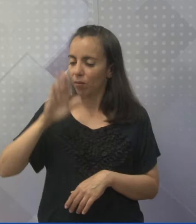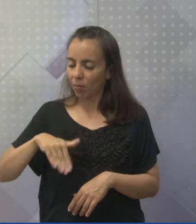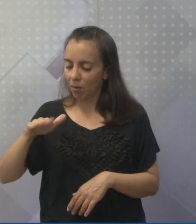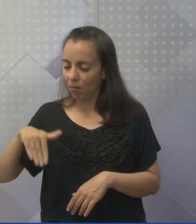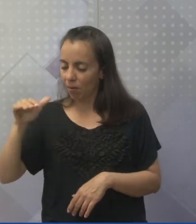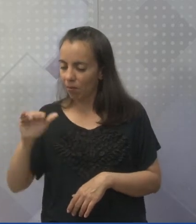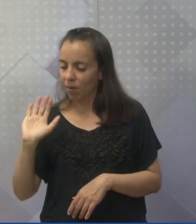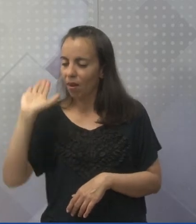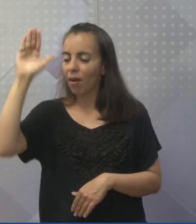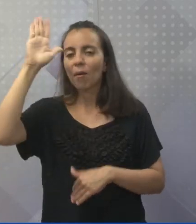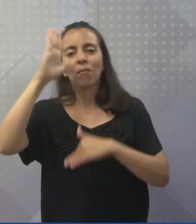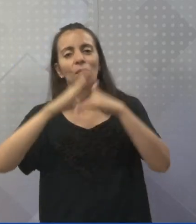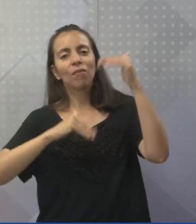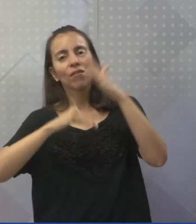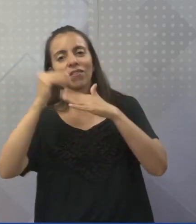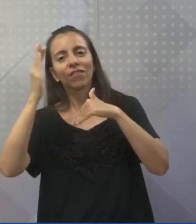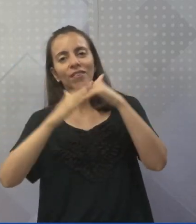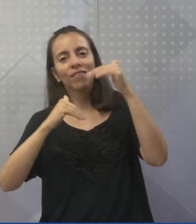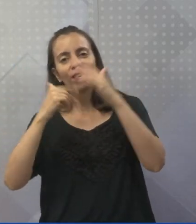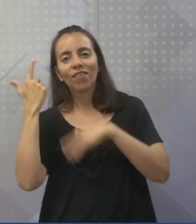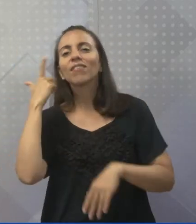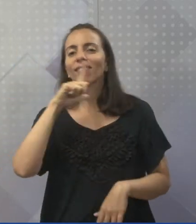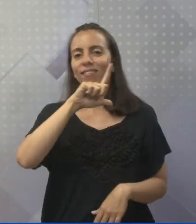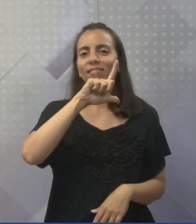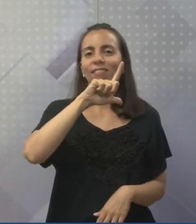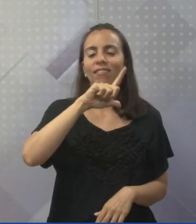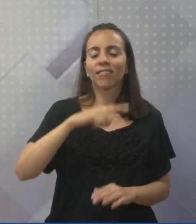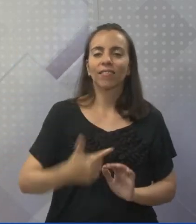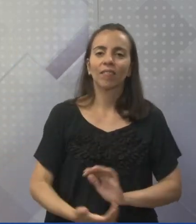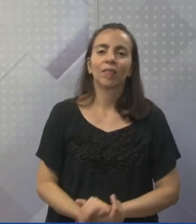Michael Jordan. É só uma condição hipotética, né?